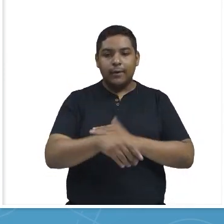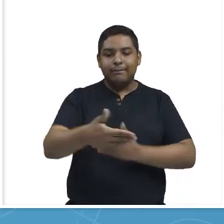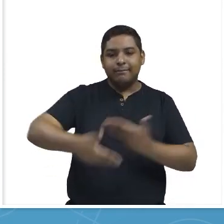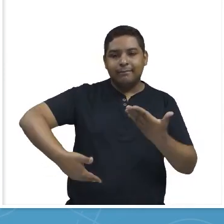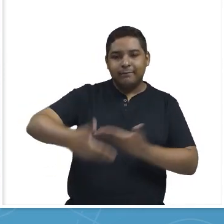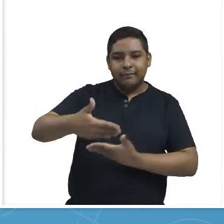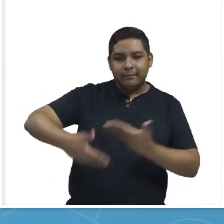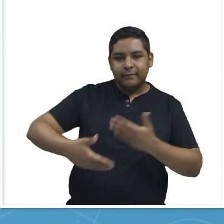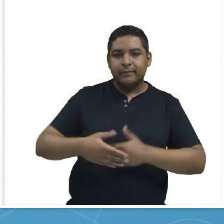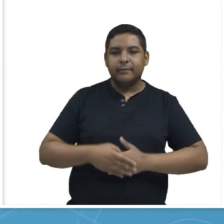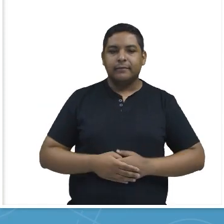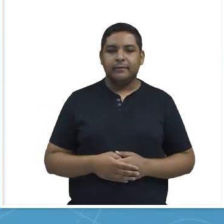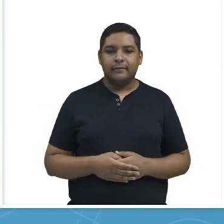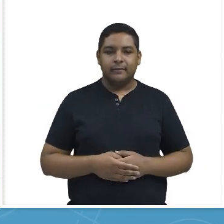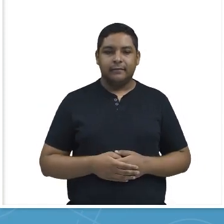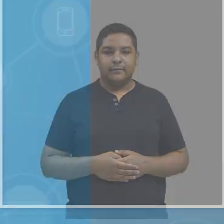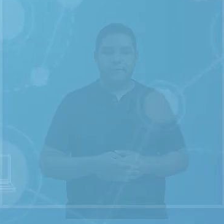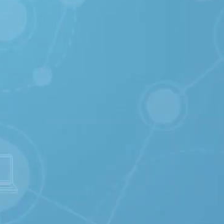interatividade.